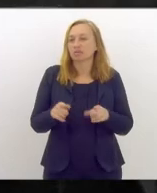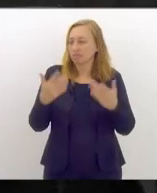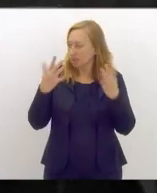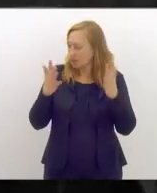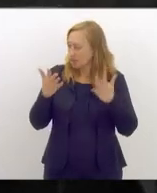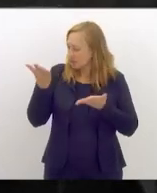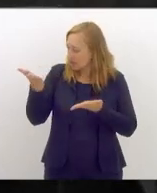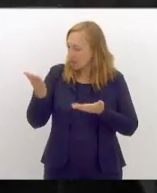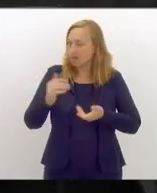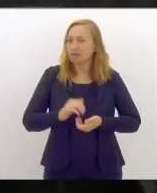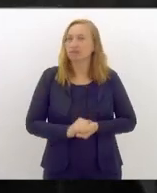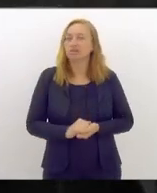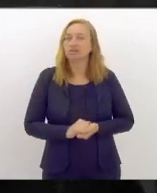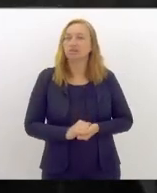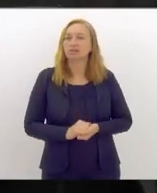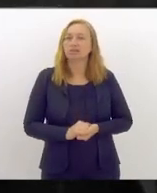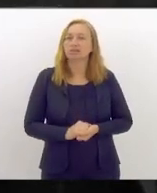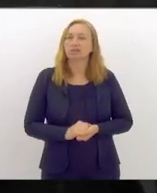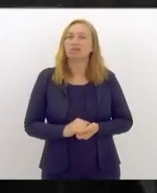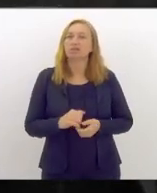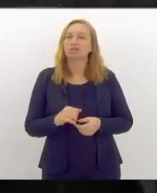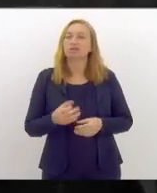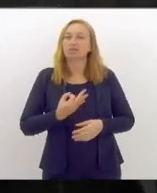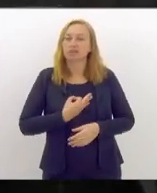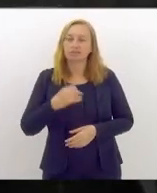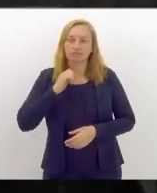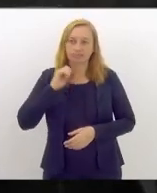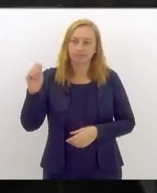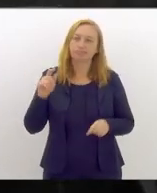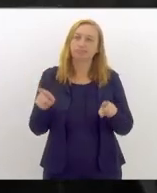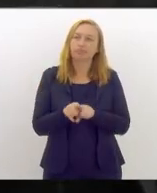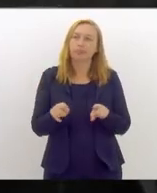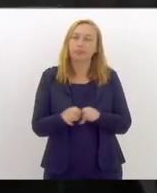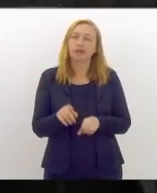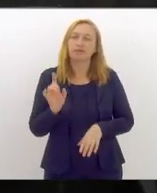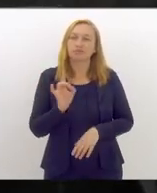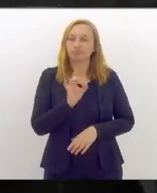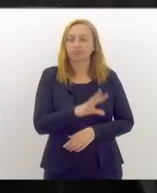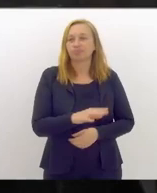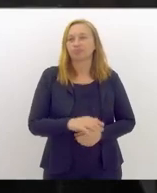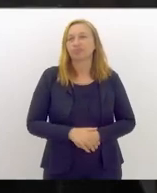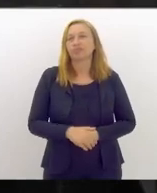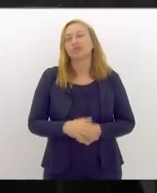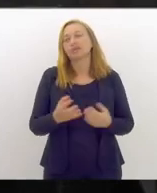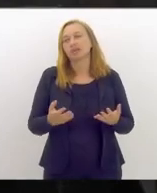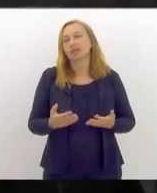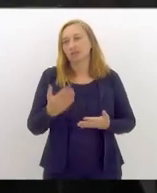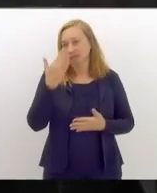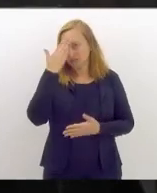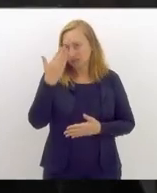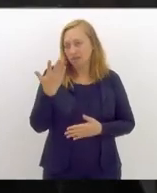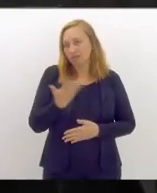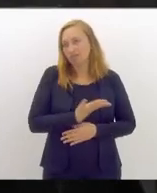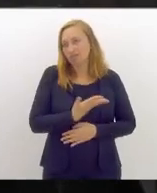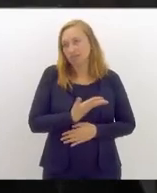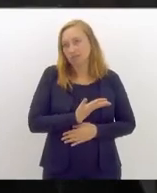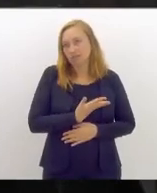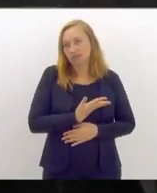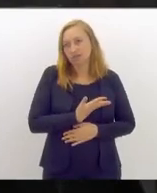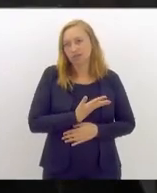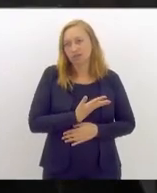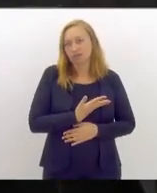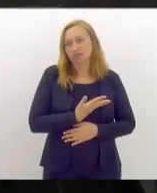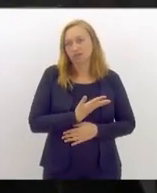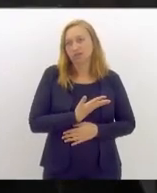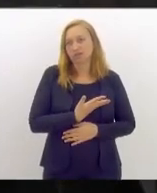esse essa medalha também e por último eu queria dedicar os meus amigos do